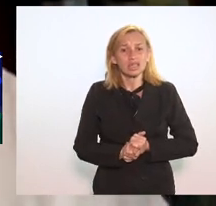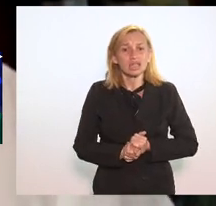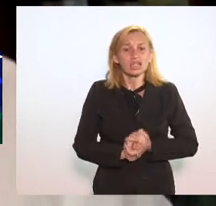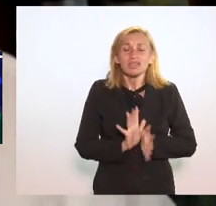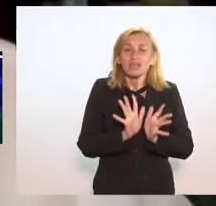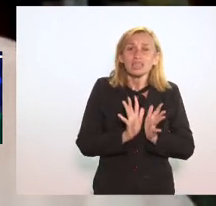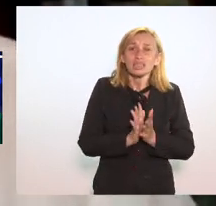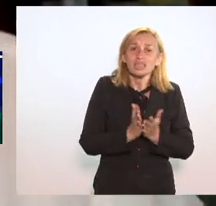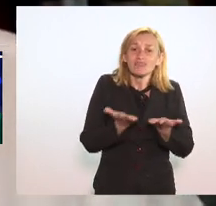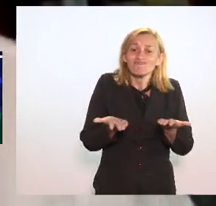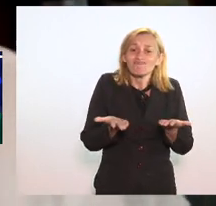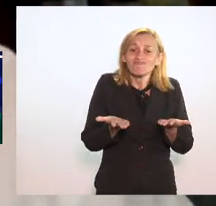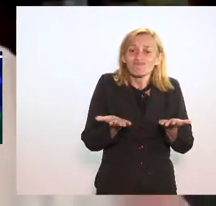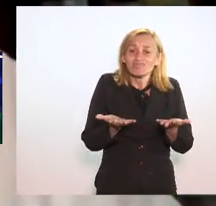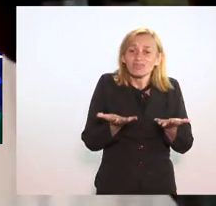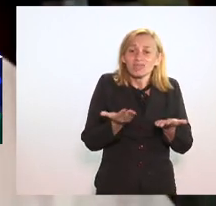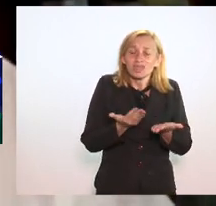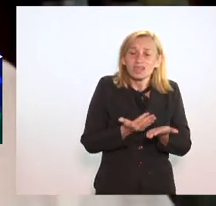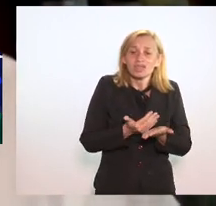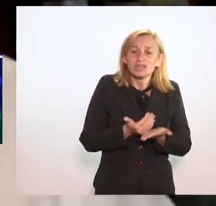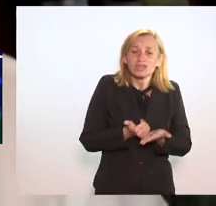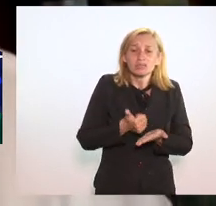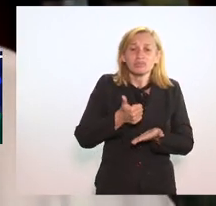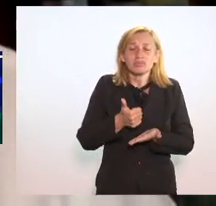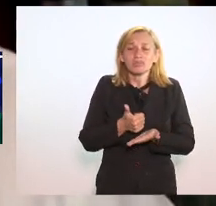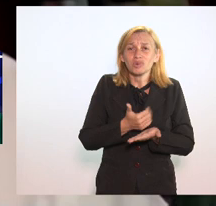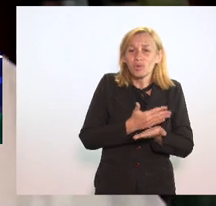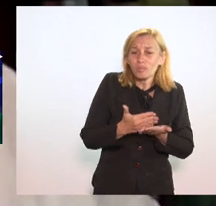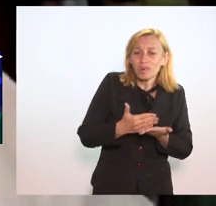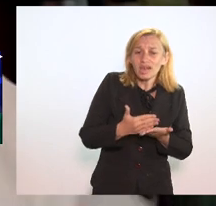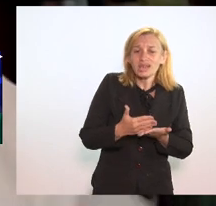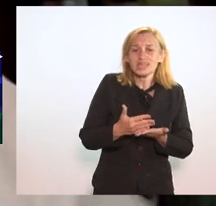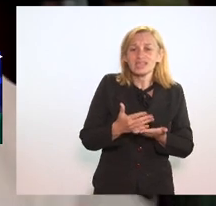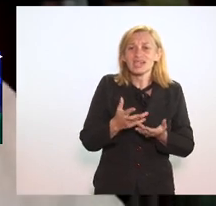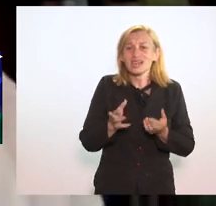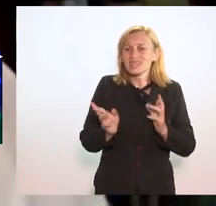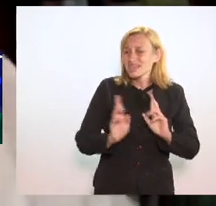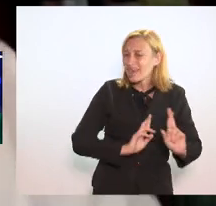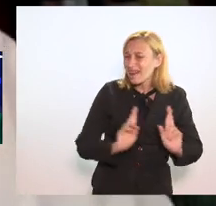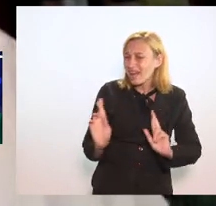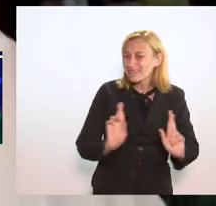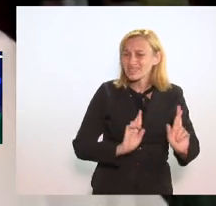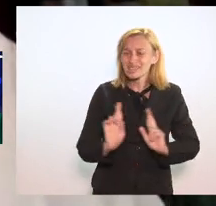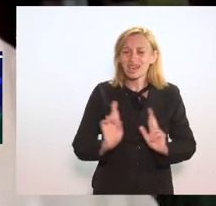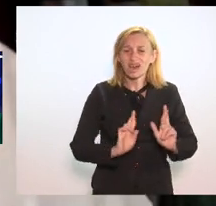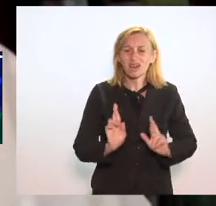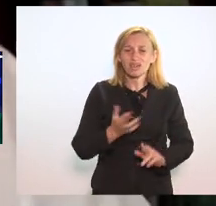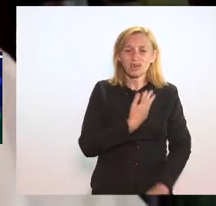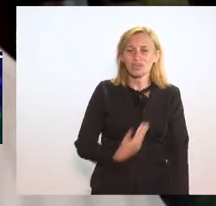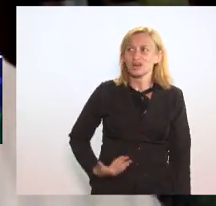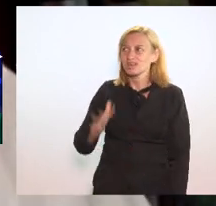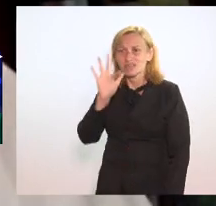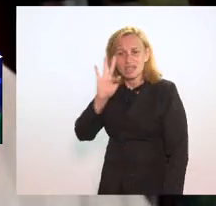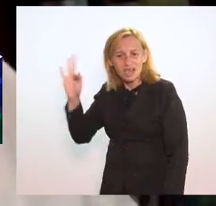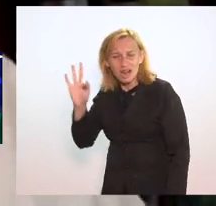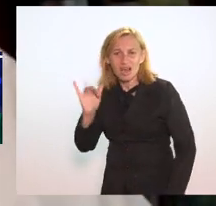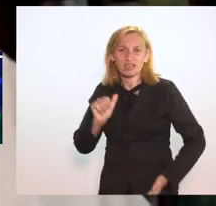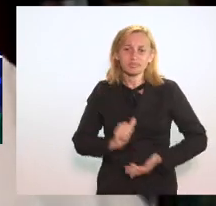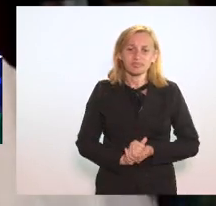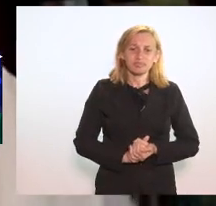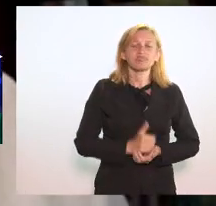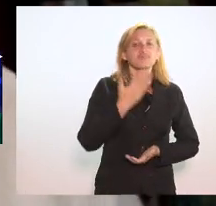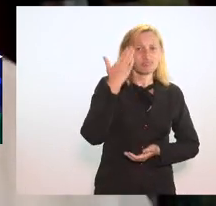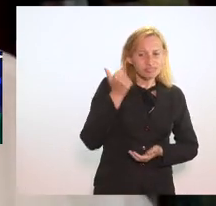acaba ficando em primeiro plano essa relação que ele tem com o governo federal que nós sabemos